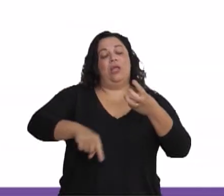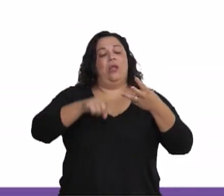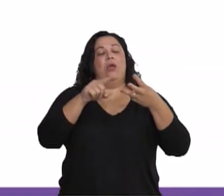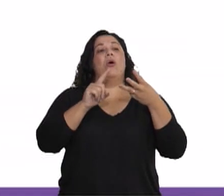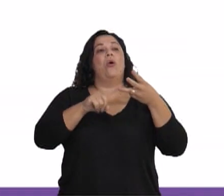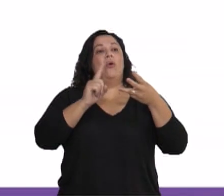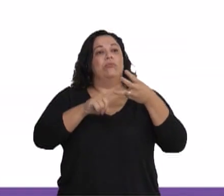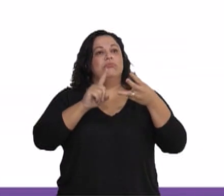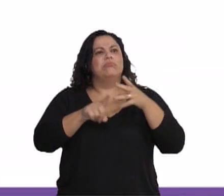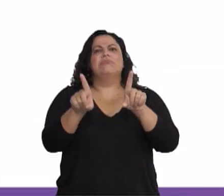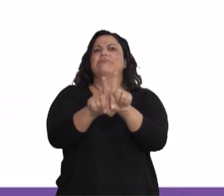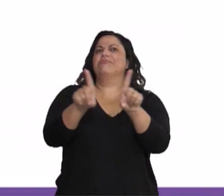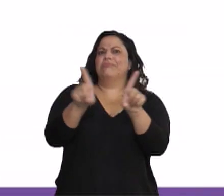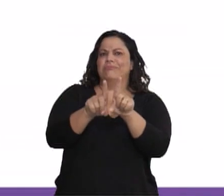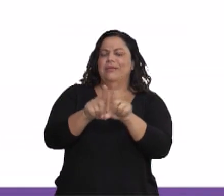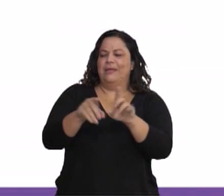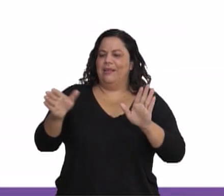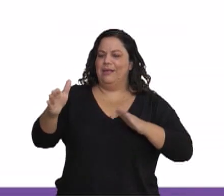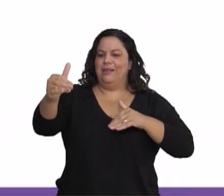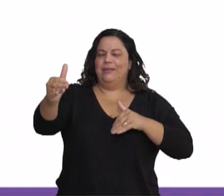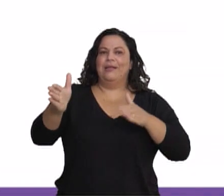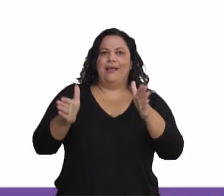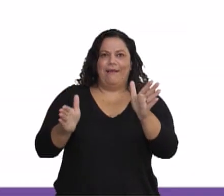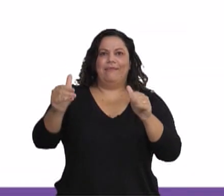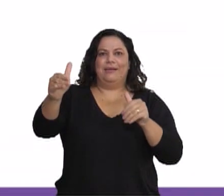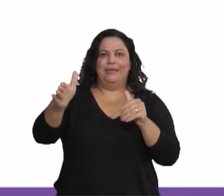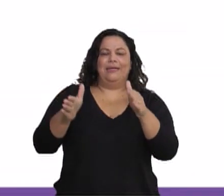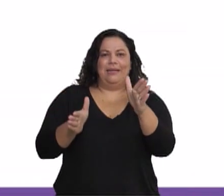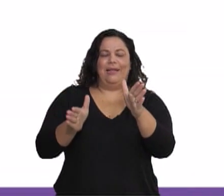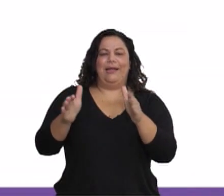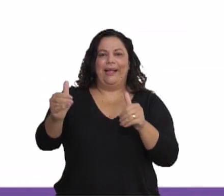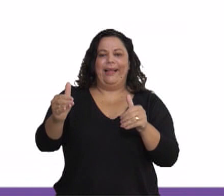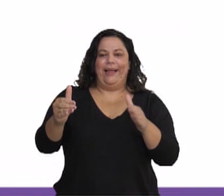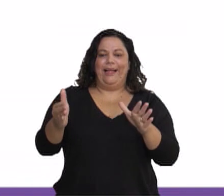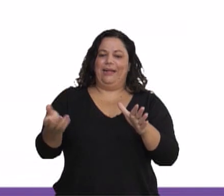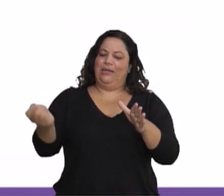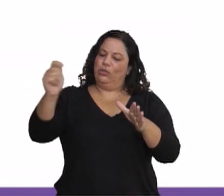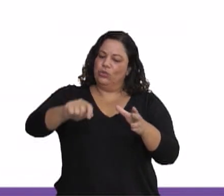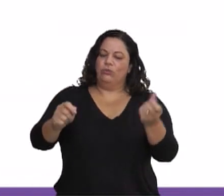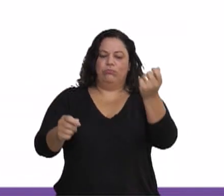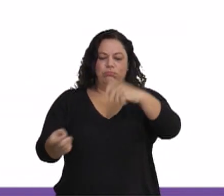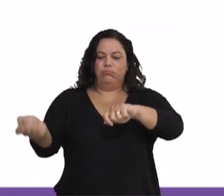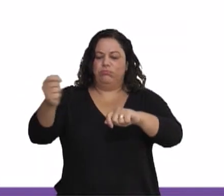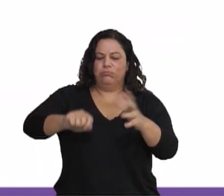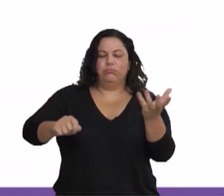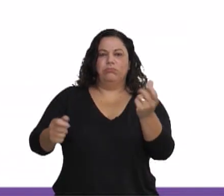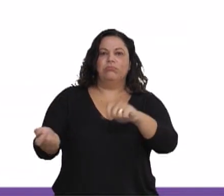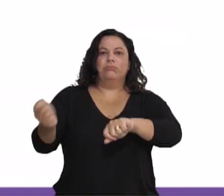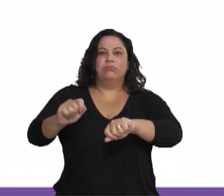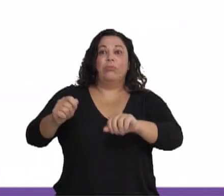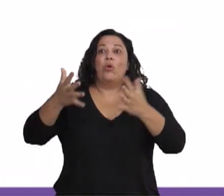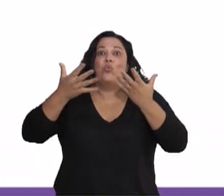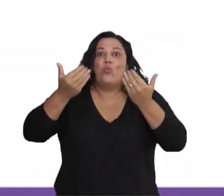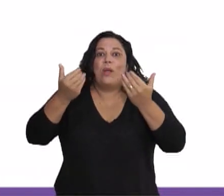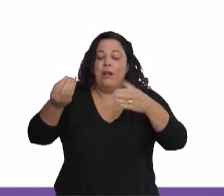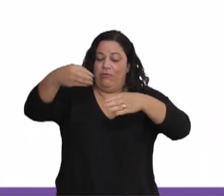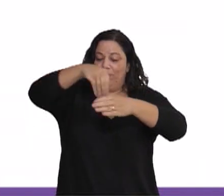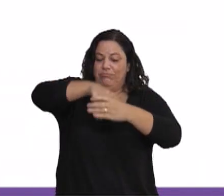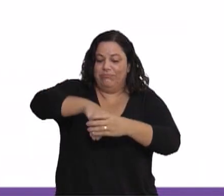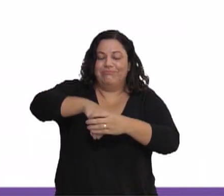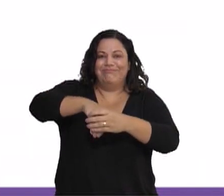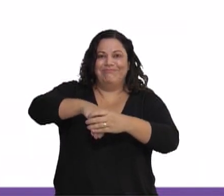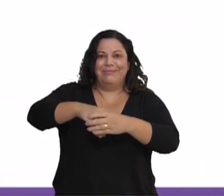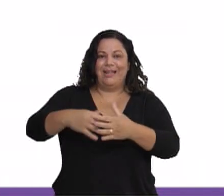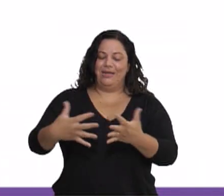aonde você vai estar mantendo esse conceito também da temperatura sendo constante ali dentro. Ah, mas isso quer dizer que se eu colocar, por